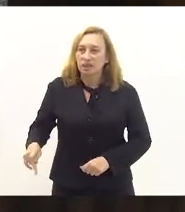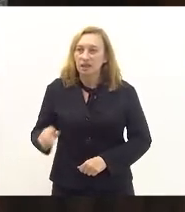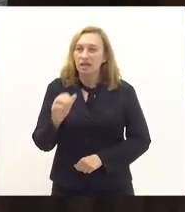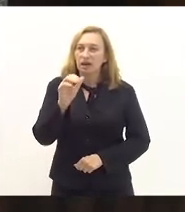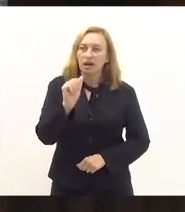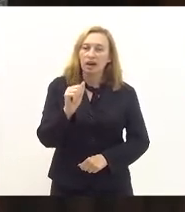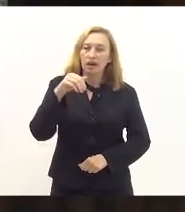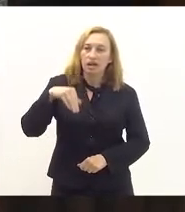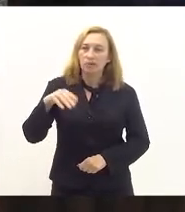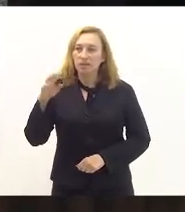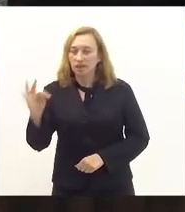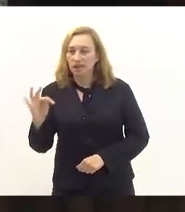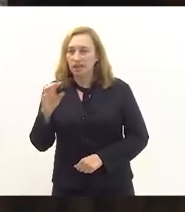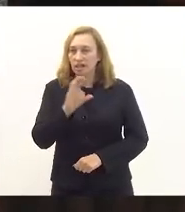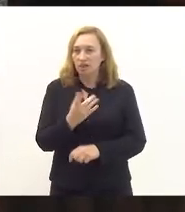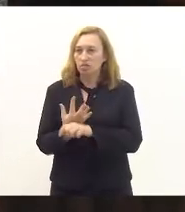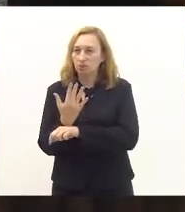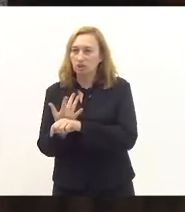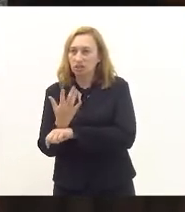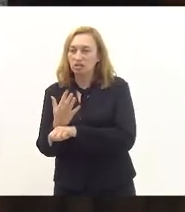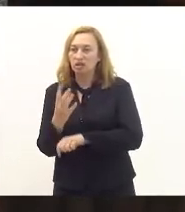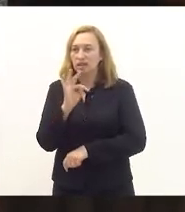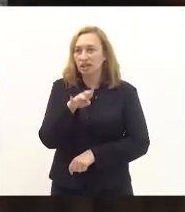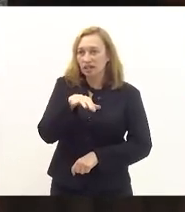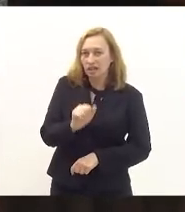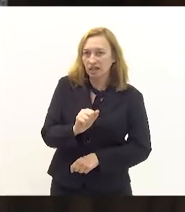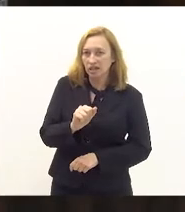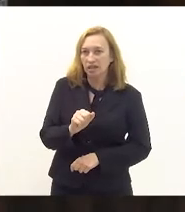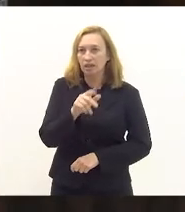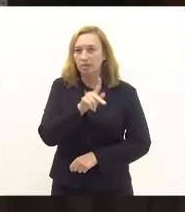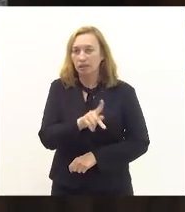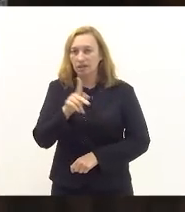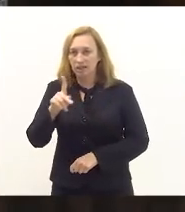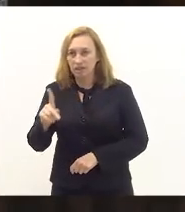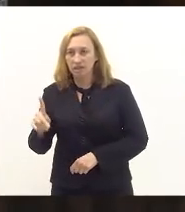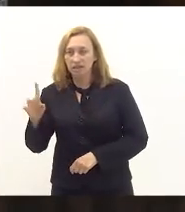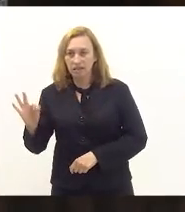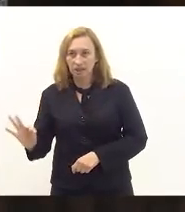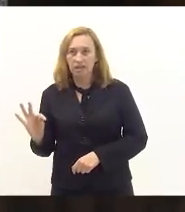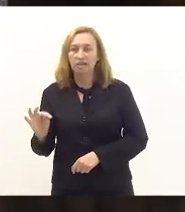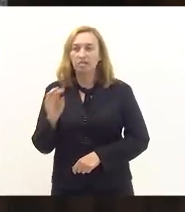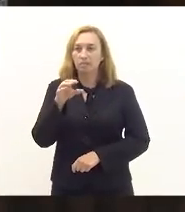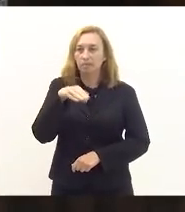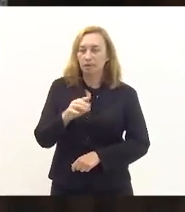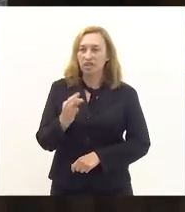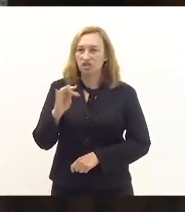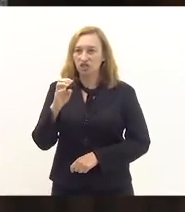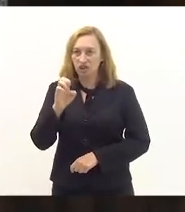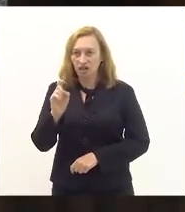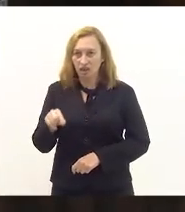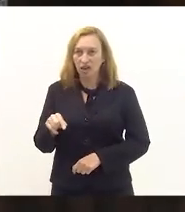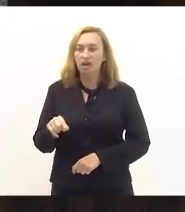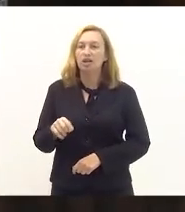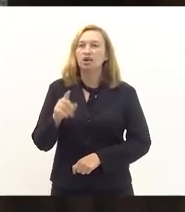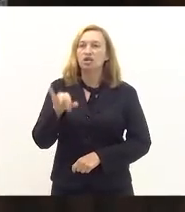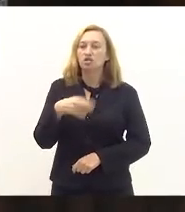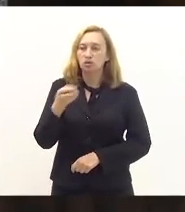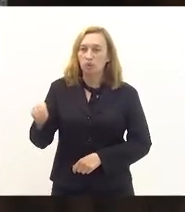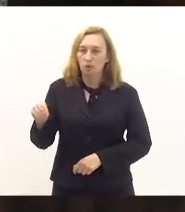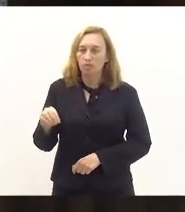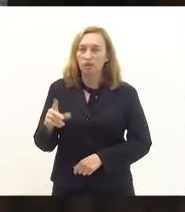de Caxias. Tânia Mara, presidente do PDT de Magé. João Pedro Busch, nesse